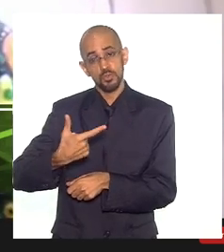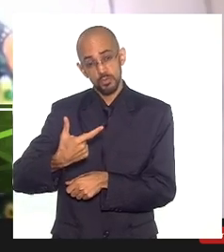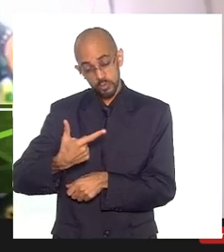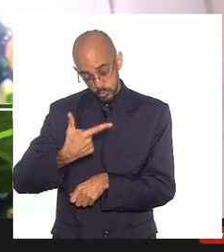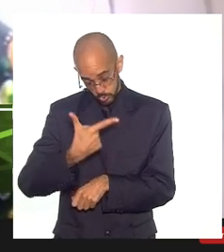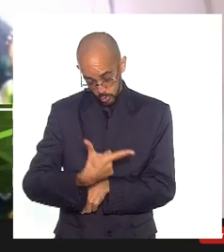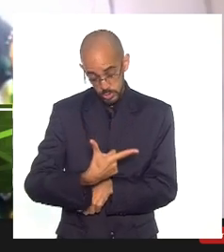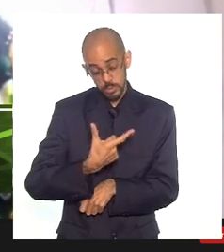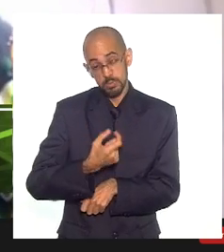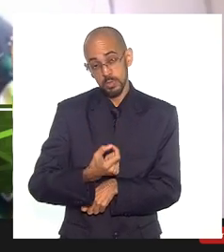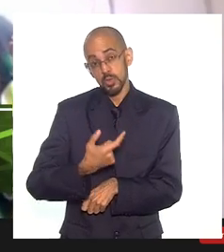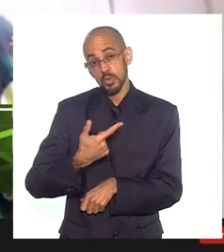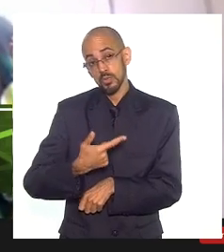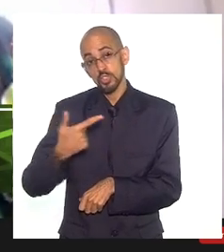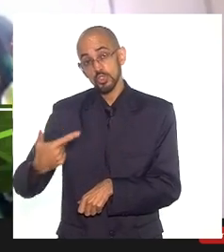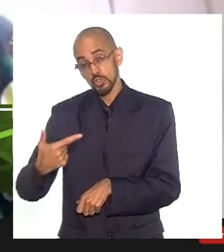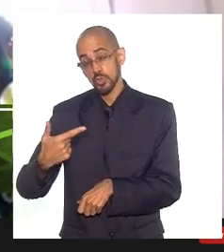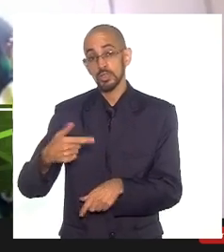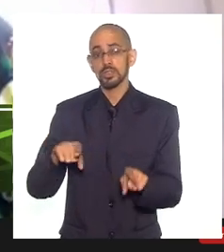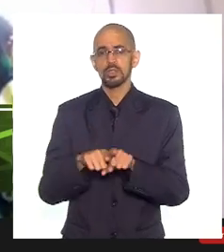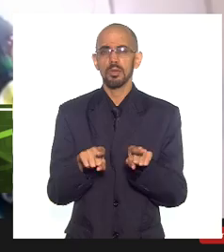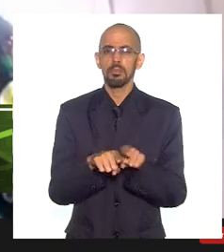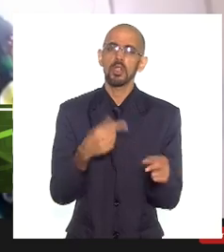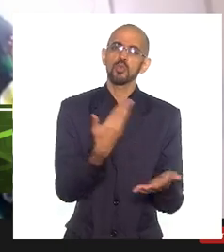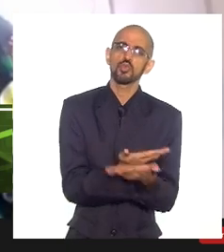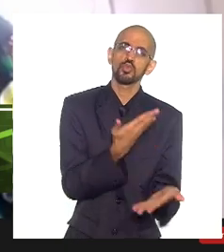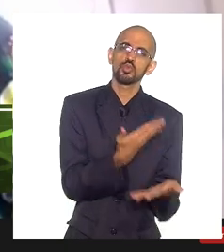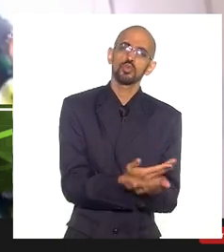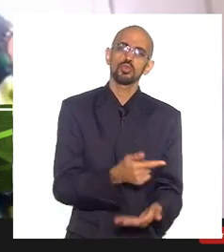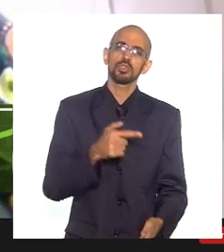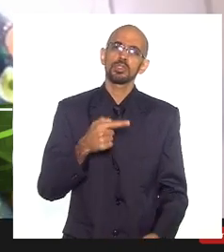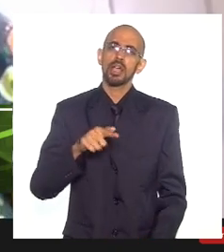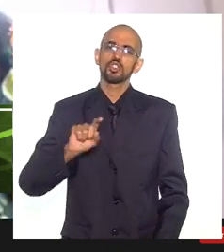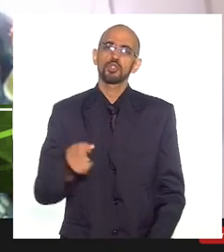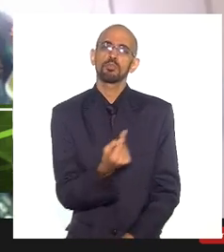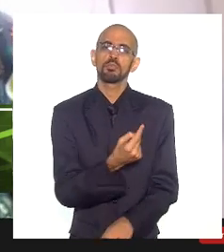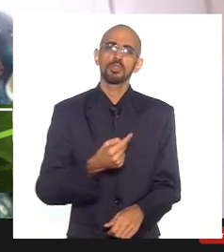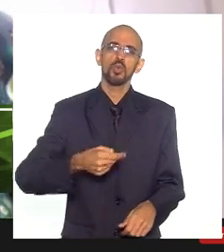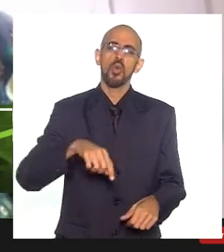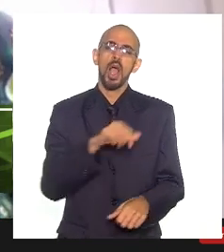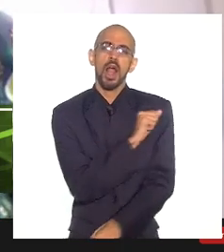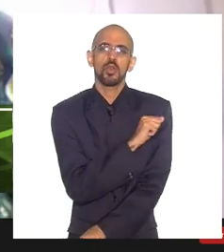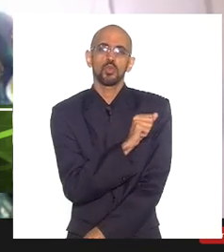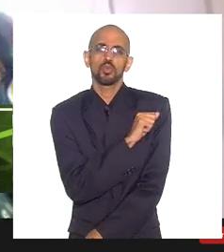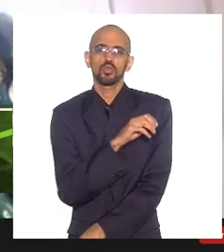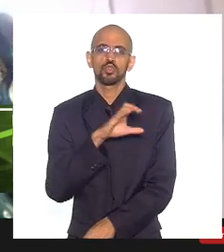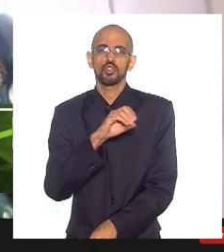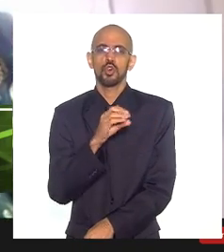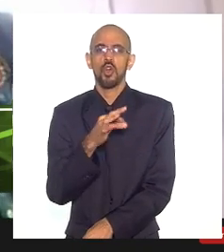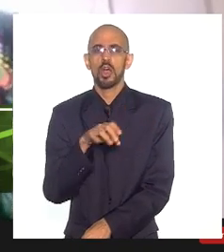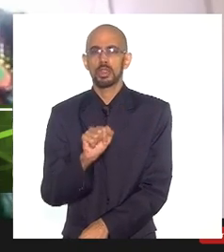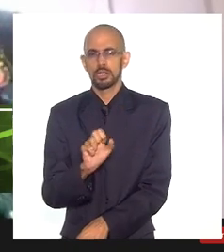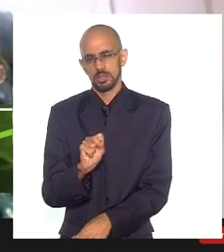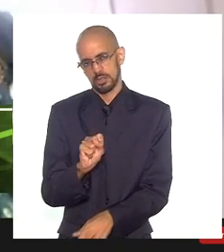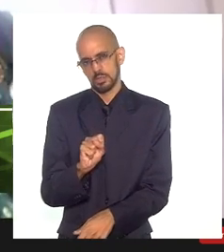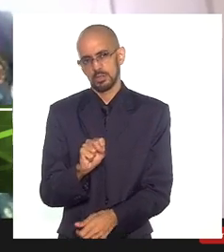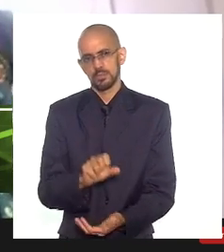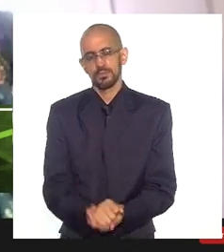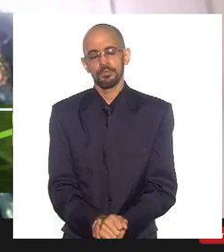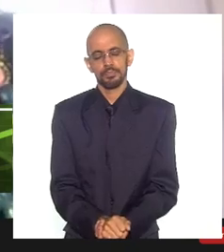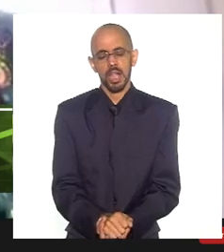de 7 mil estudantes cotistas. dados da nossa própria atual e